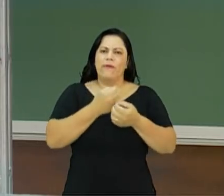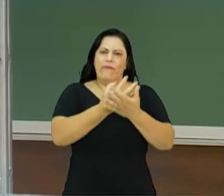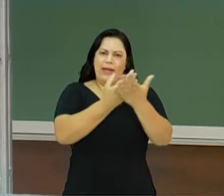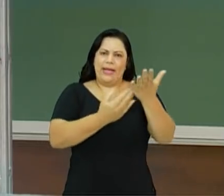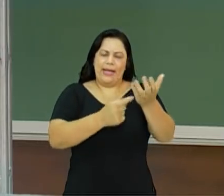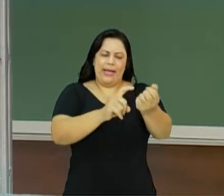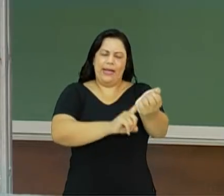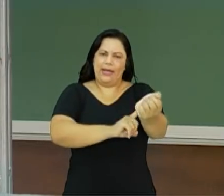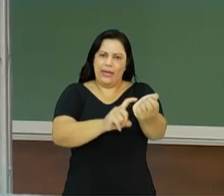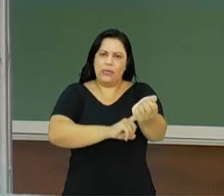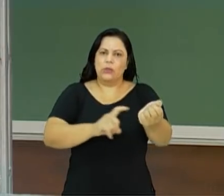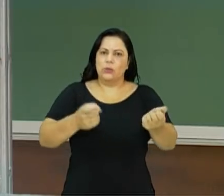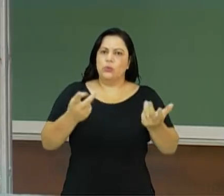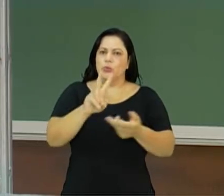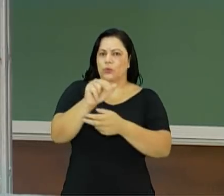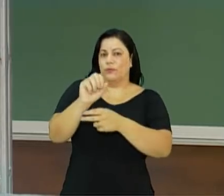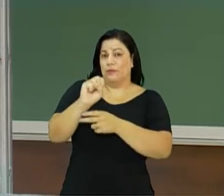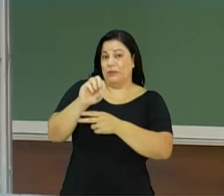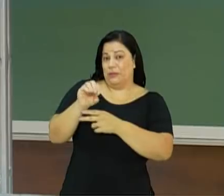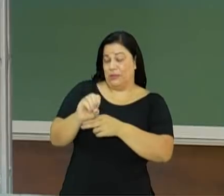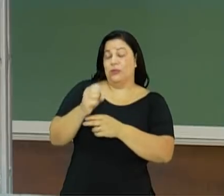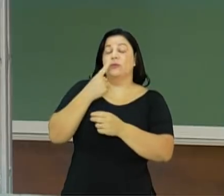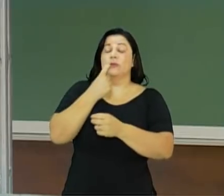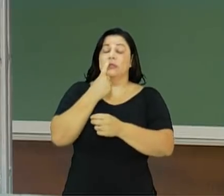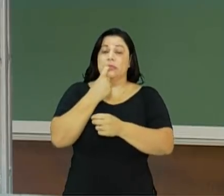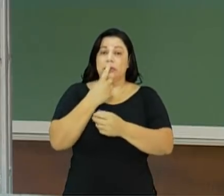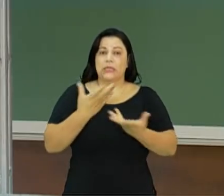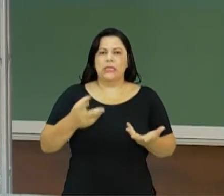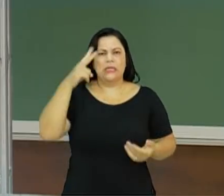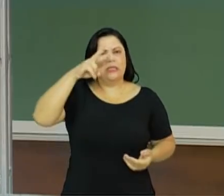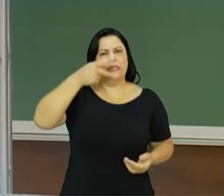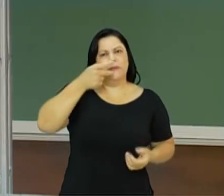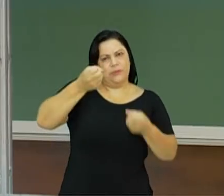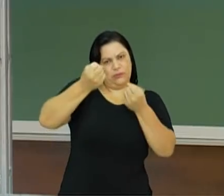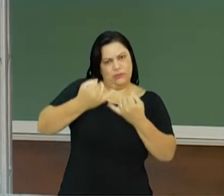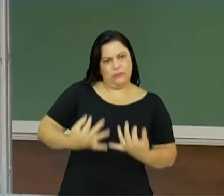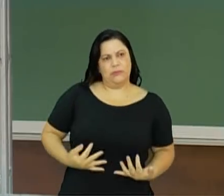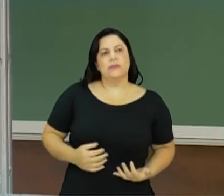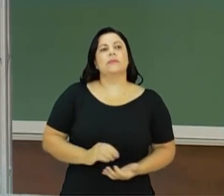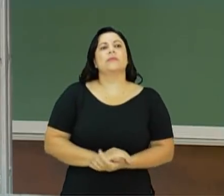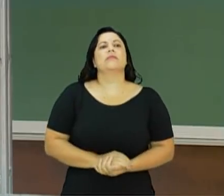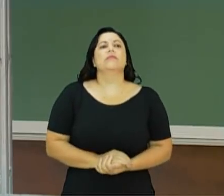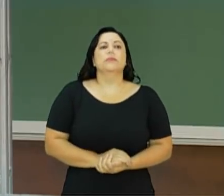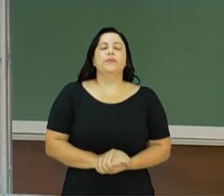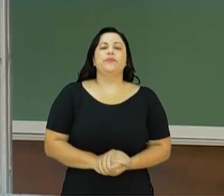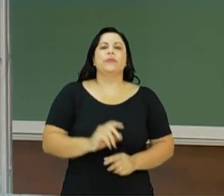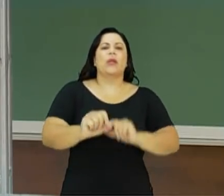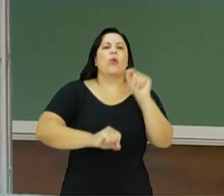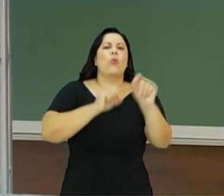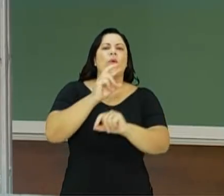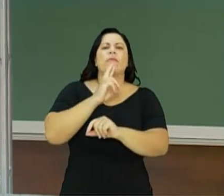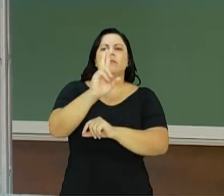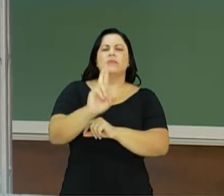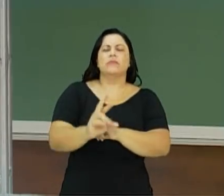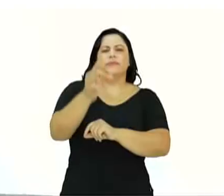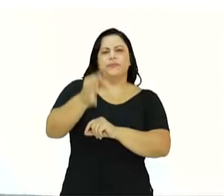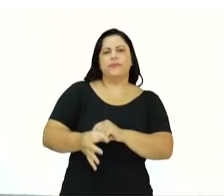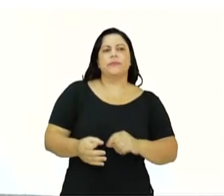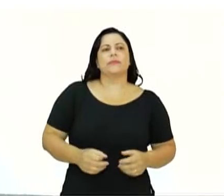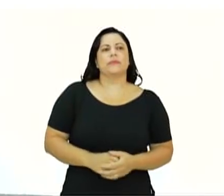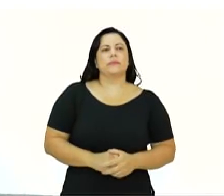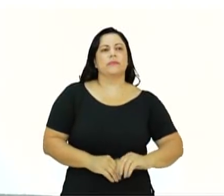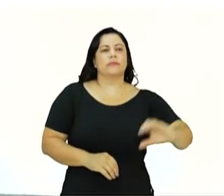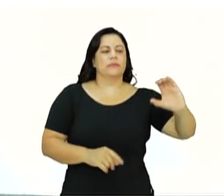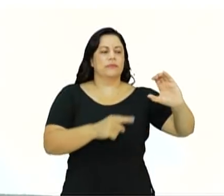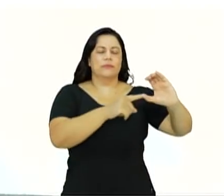tá? Por quê? Porque não tem vasos sanguíneos, lembra que eu falei para vocês que é avascularizado, né? Então qual a alternativa correta? Seria a